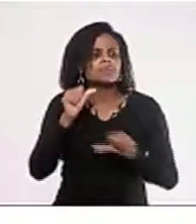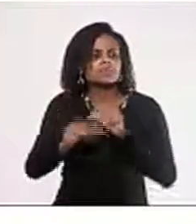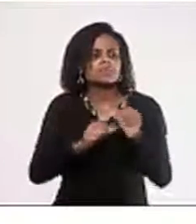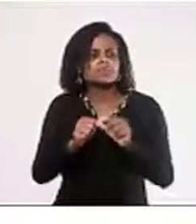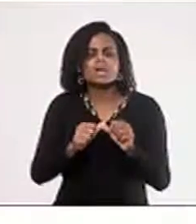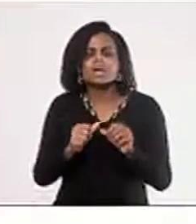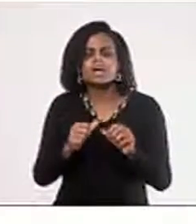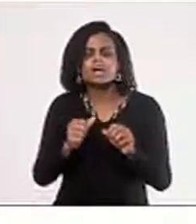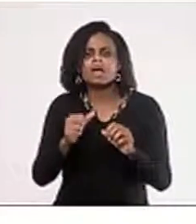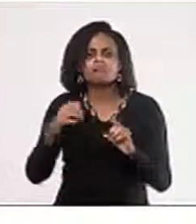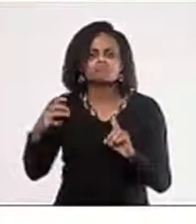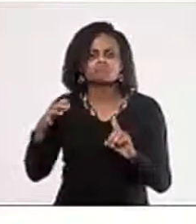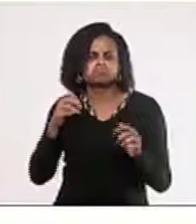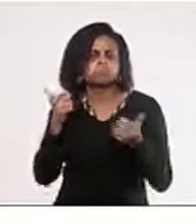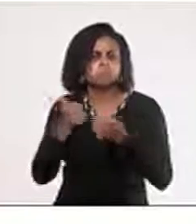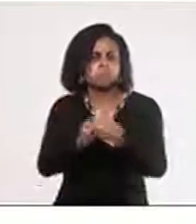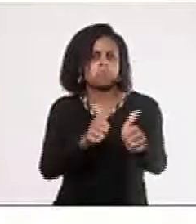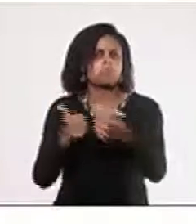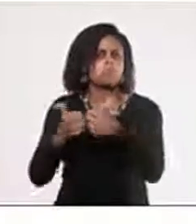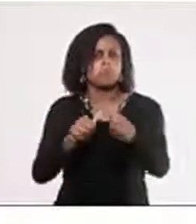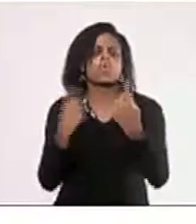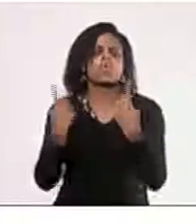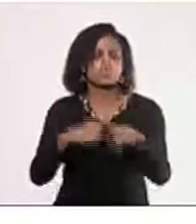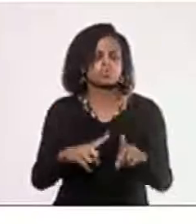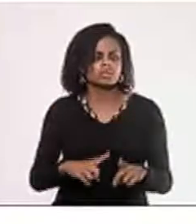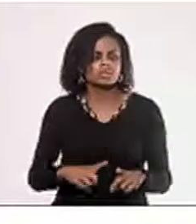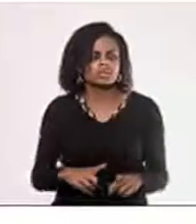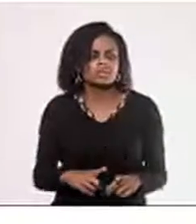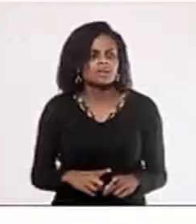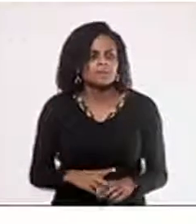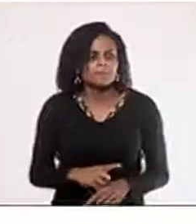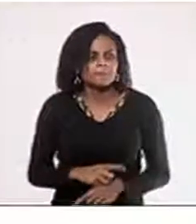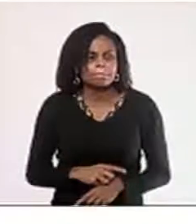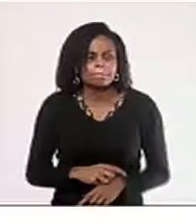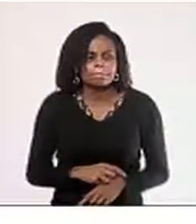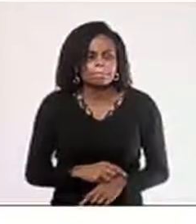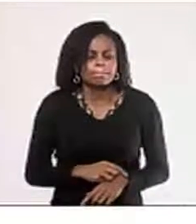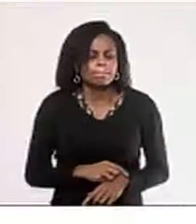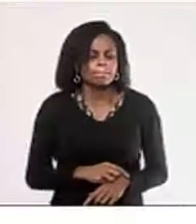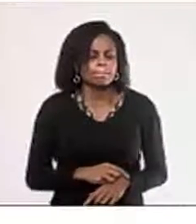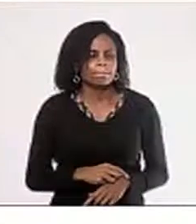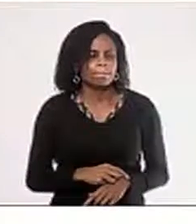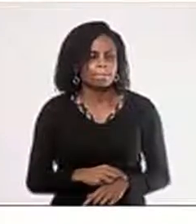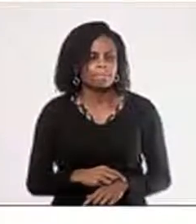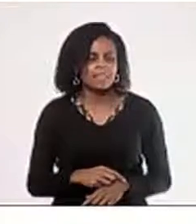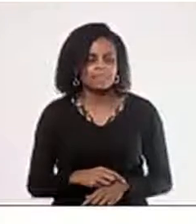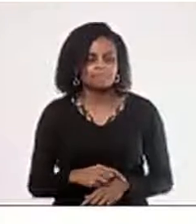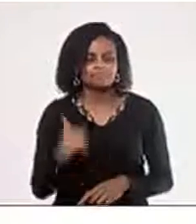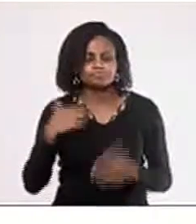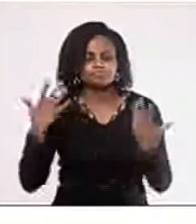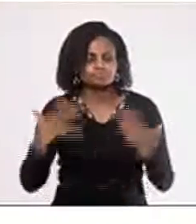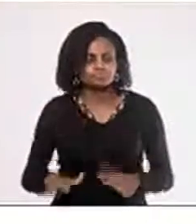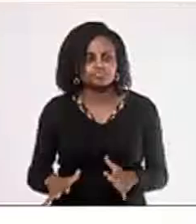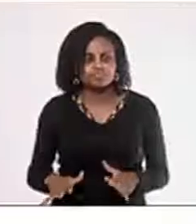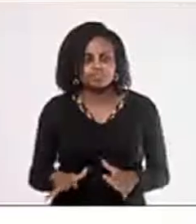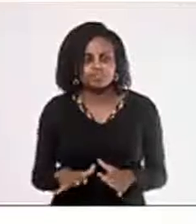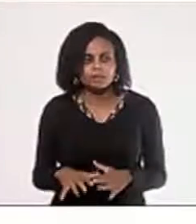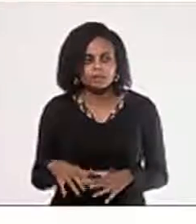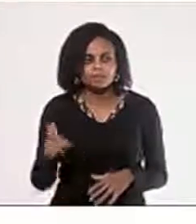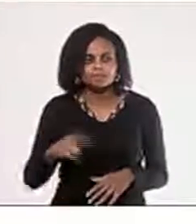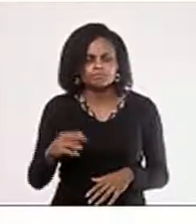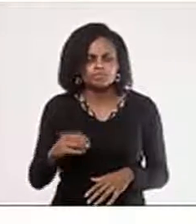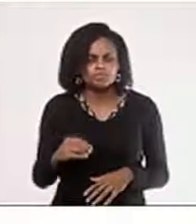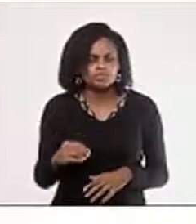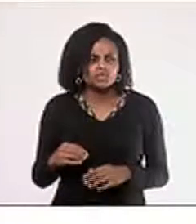de perseguição. Esses que querem fazer isso não querem, de forma alguma, a lisura e a